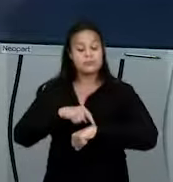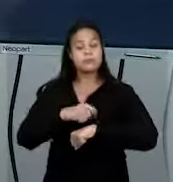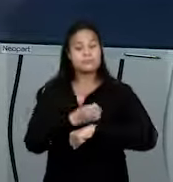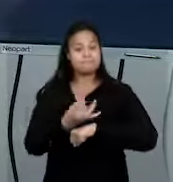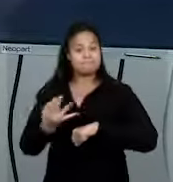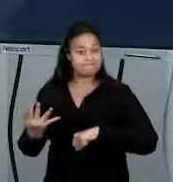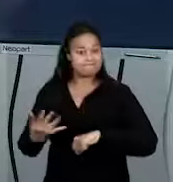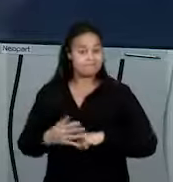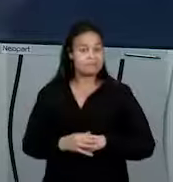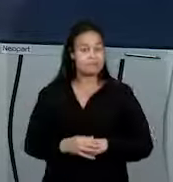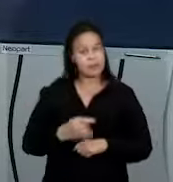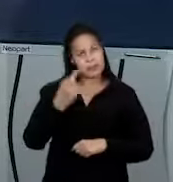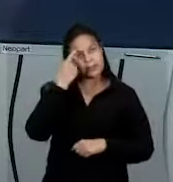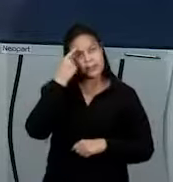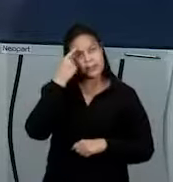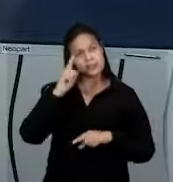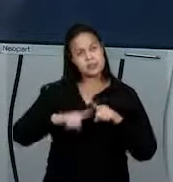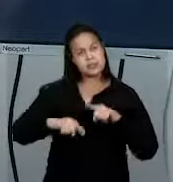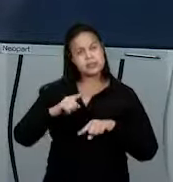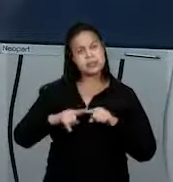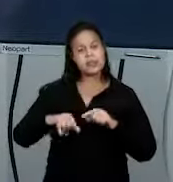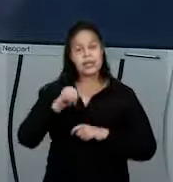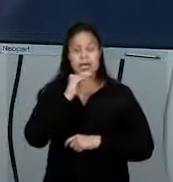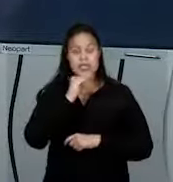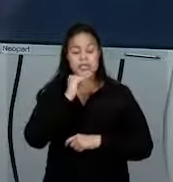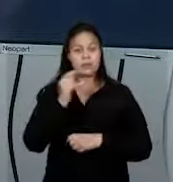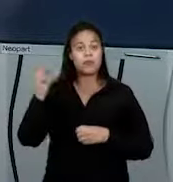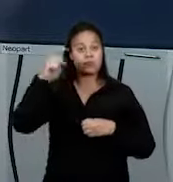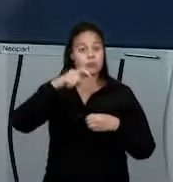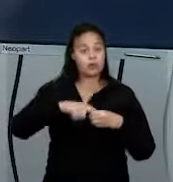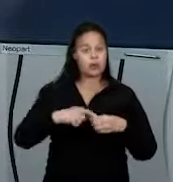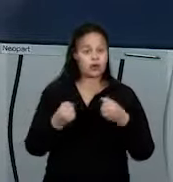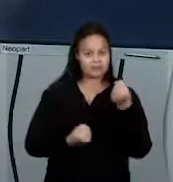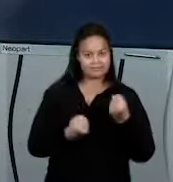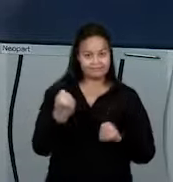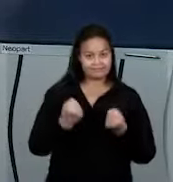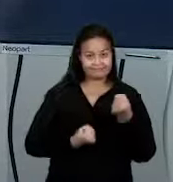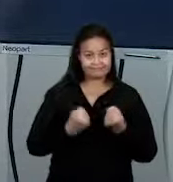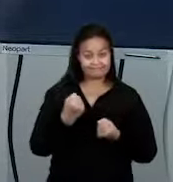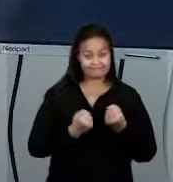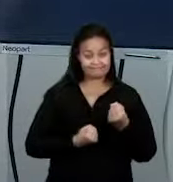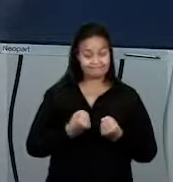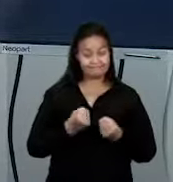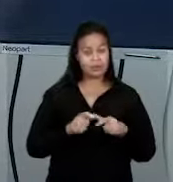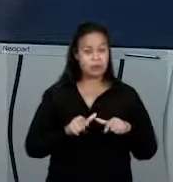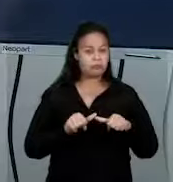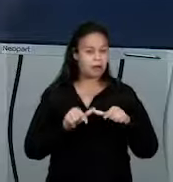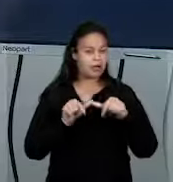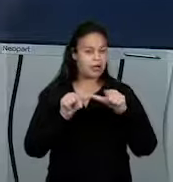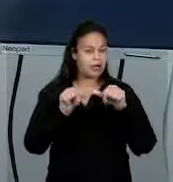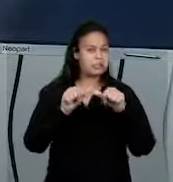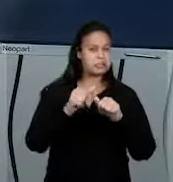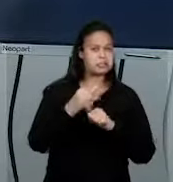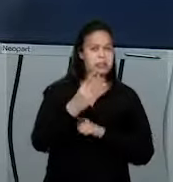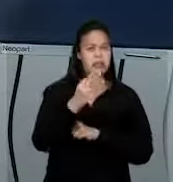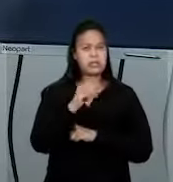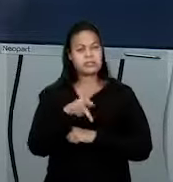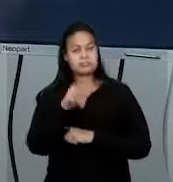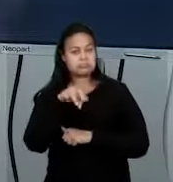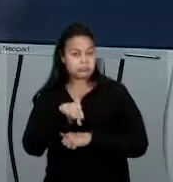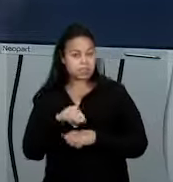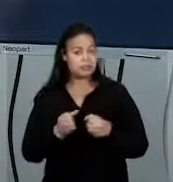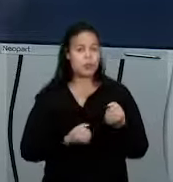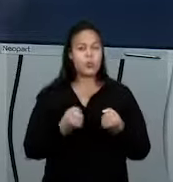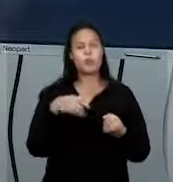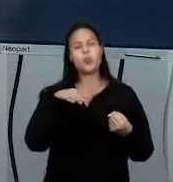gente pensar, por exemplo, vamos voltar lá para o exemplo do carro. Em uma viagem de 30 quilômetros,